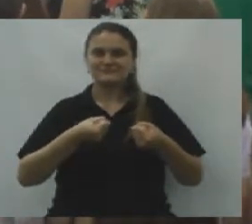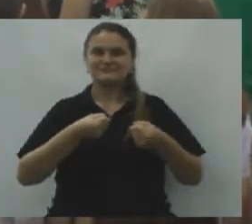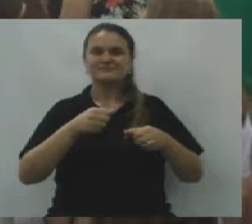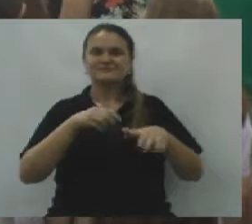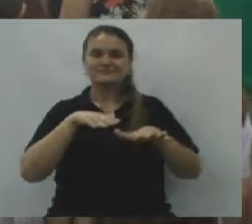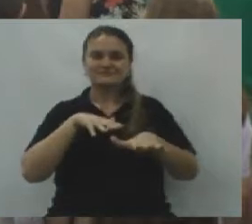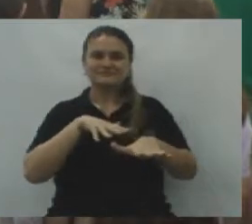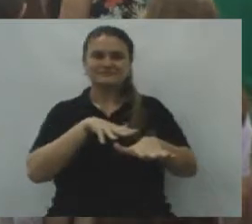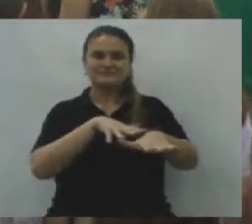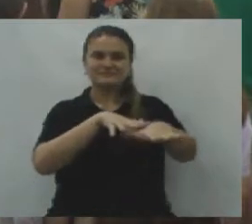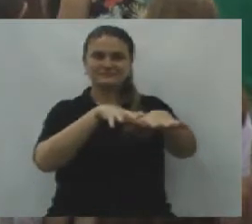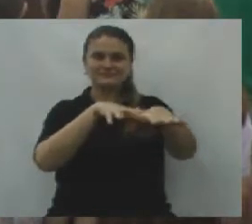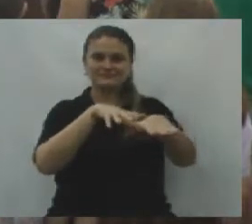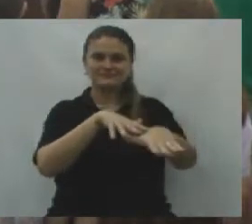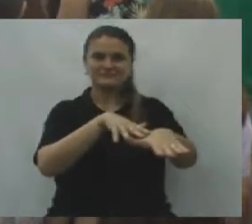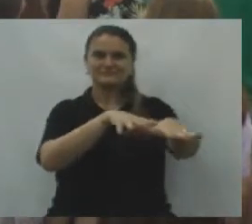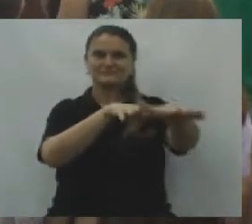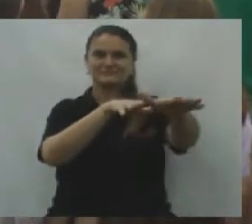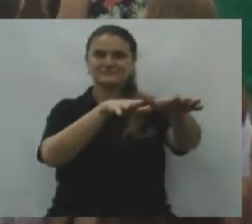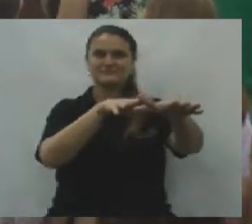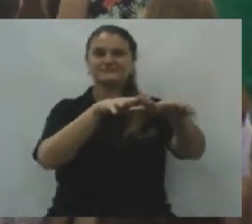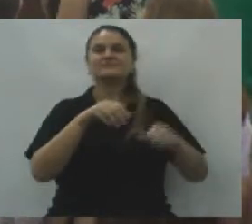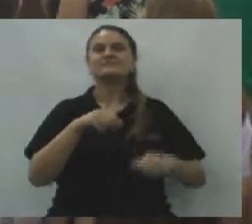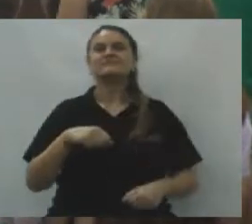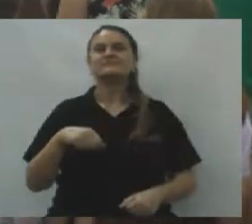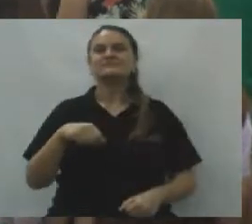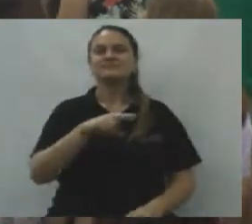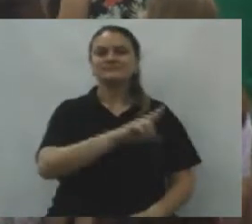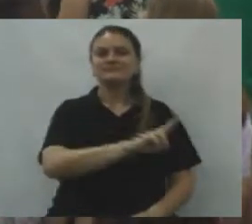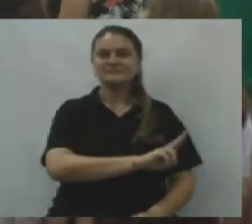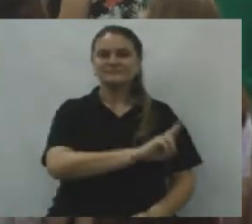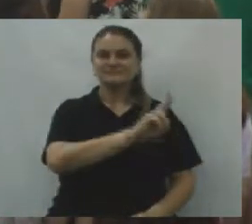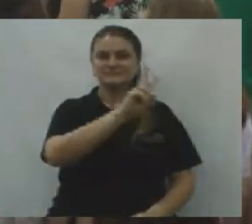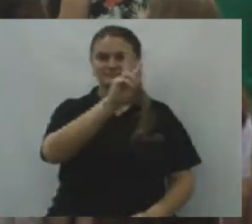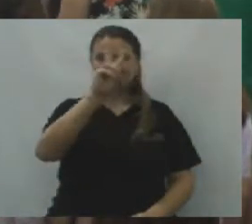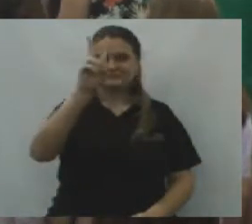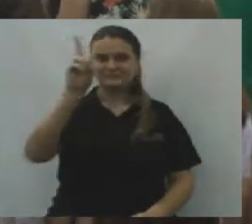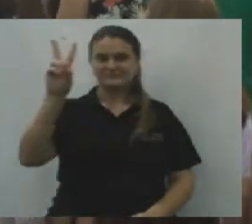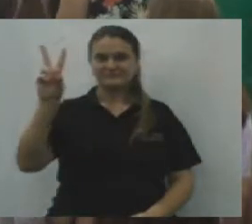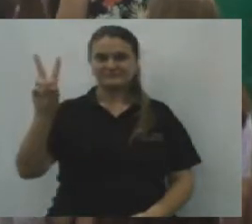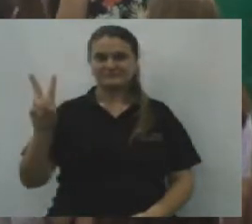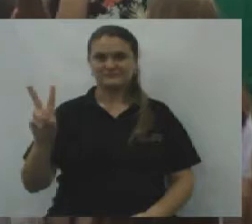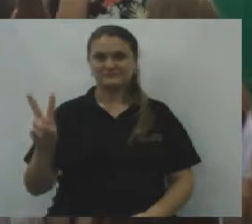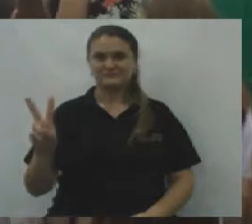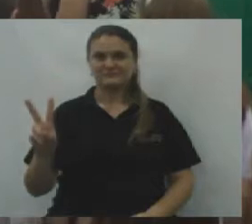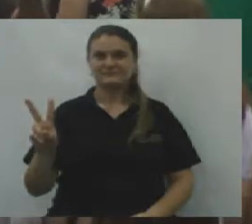povo brilhoso, a estrear tua alma de luz.